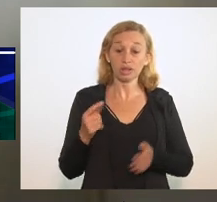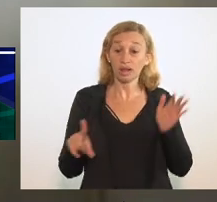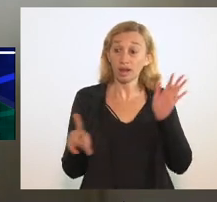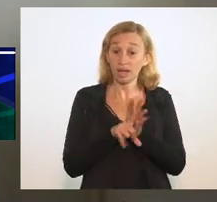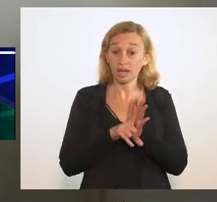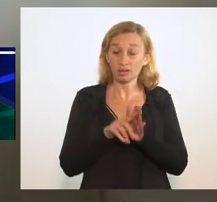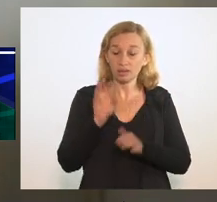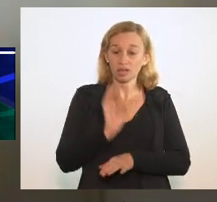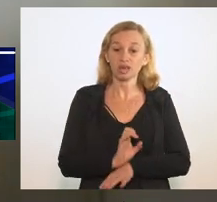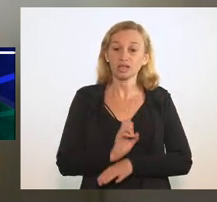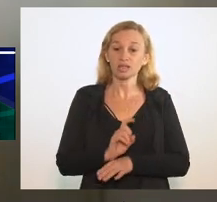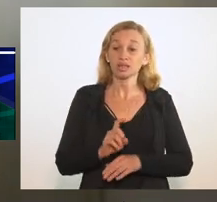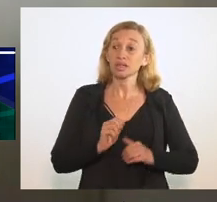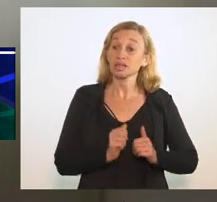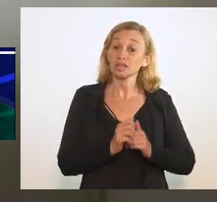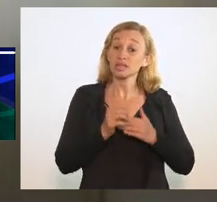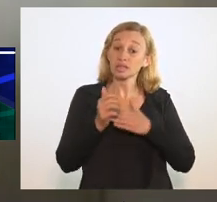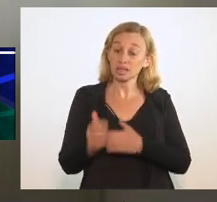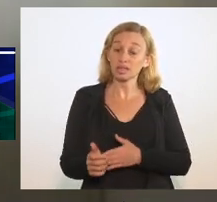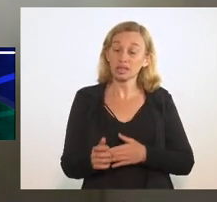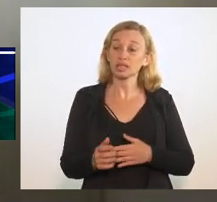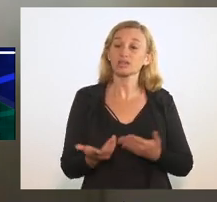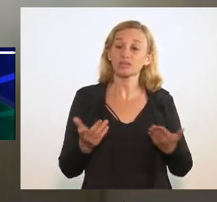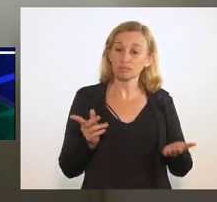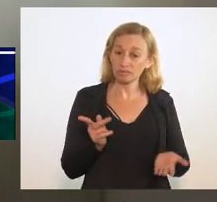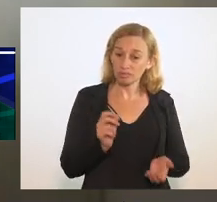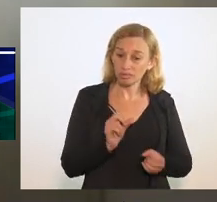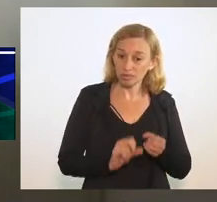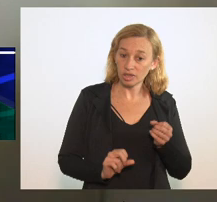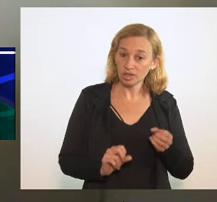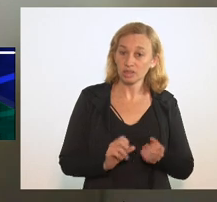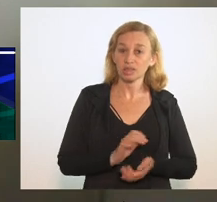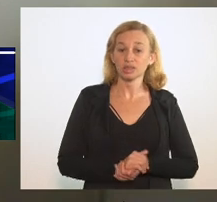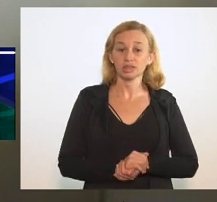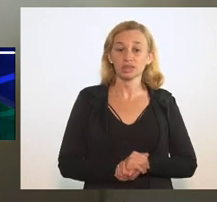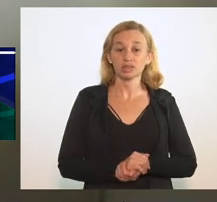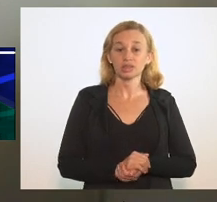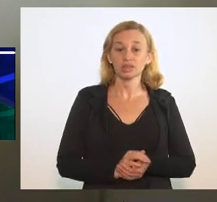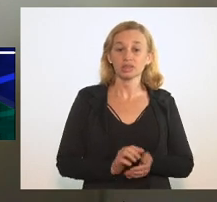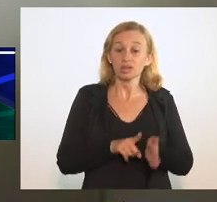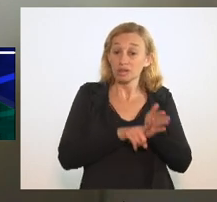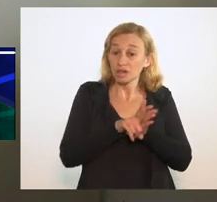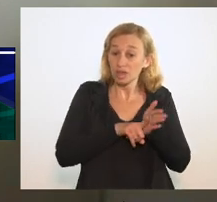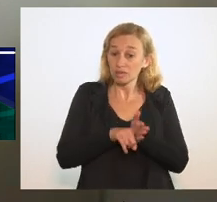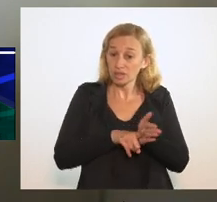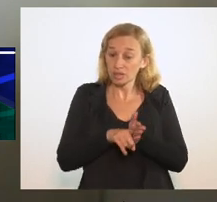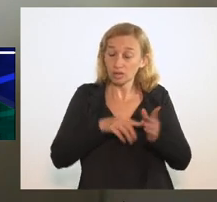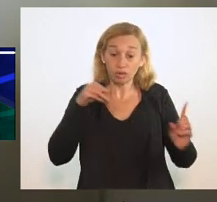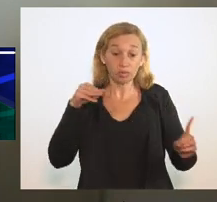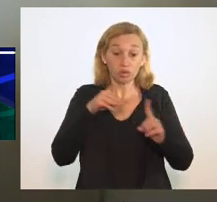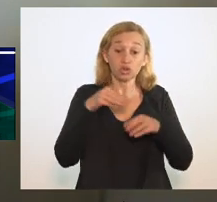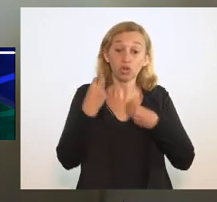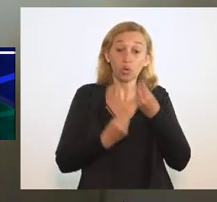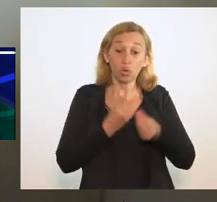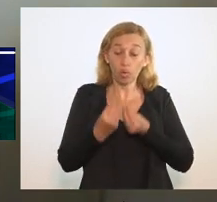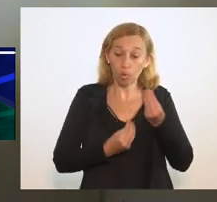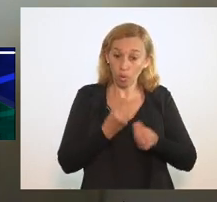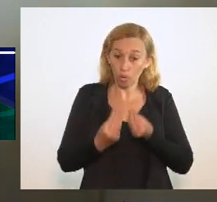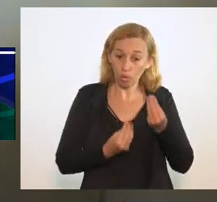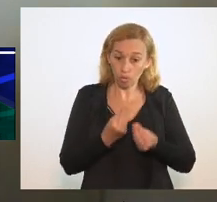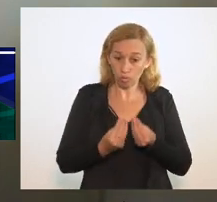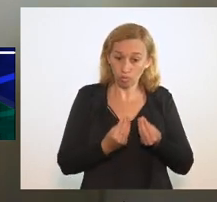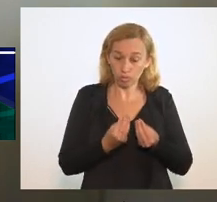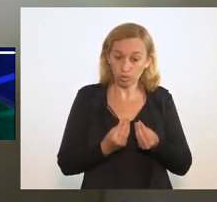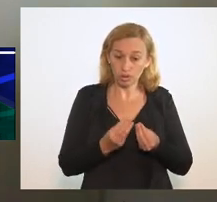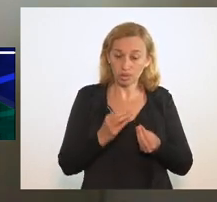E, em seguida, foi feita uma revisão da metodologia de como se calculavam os royalties de